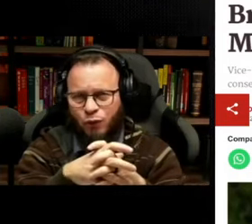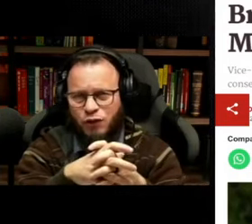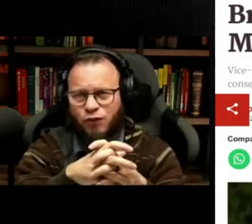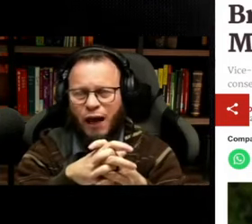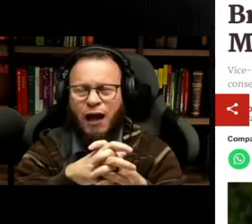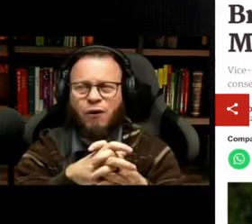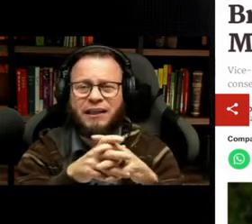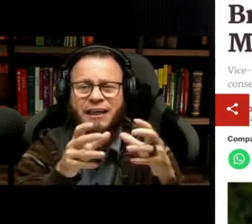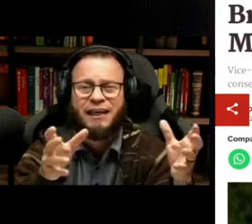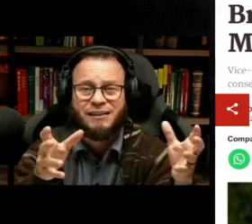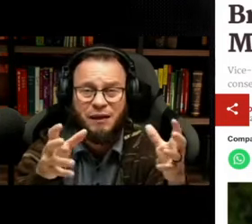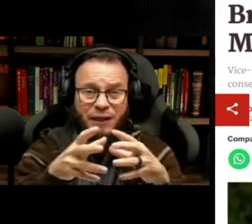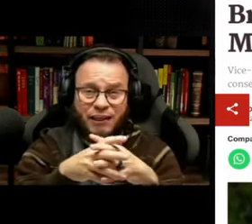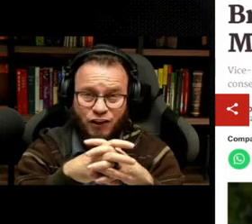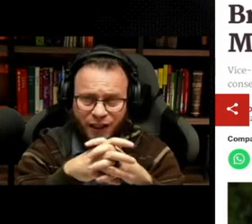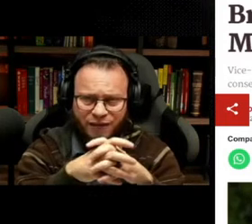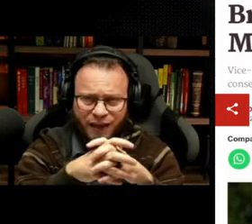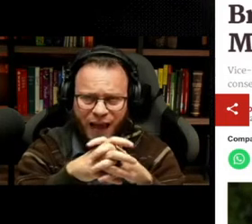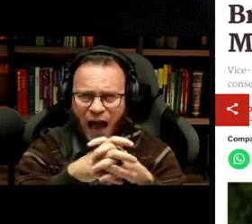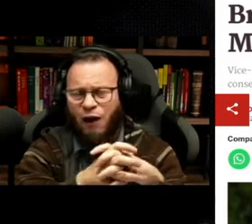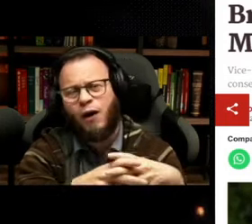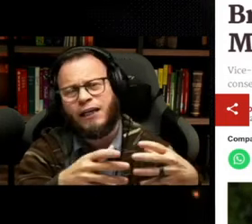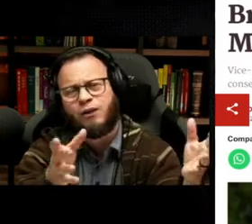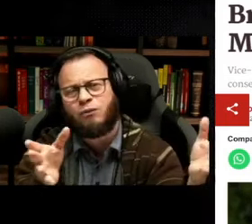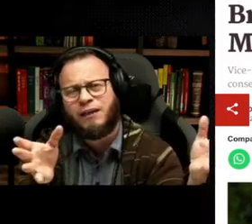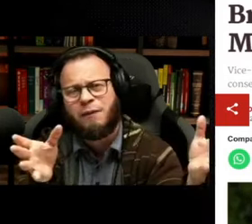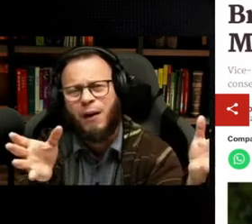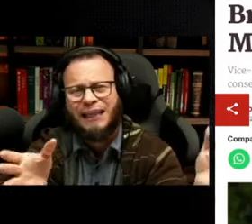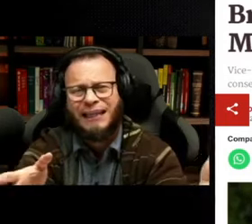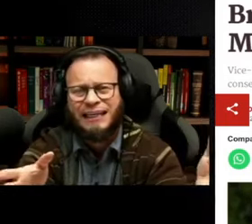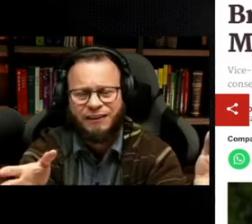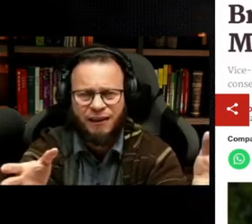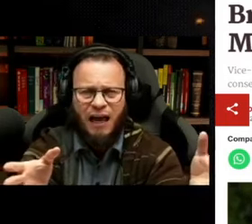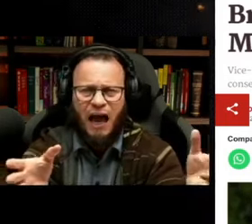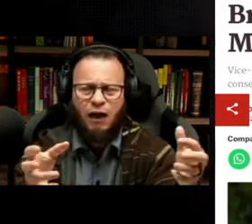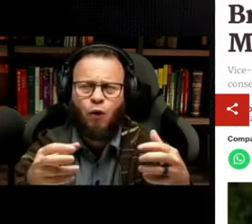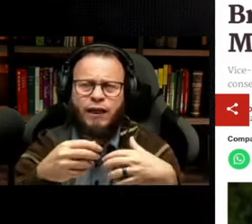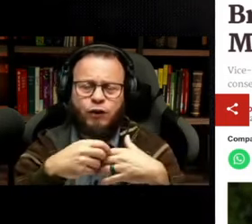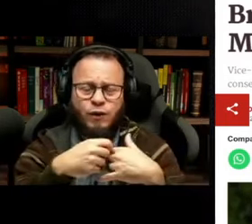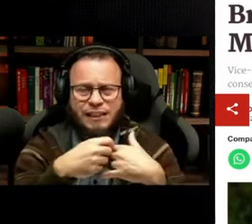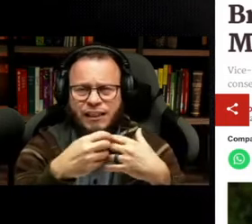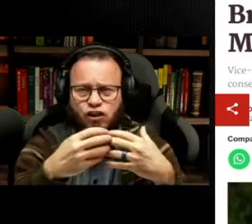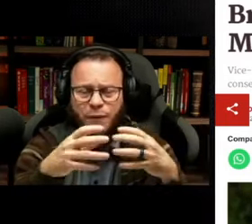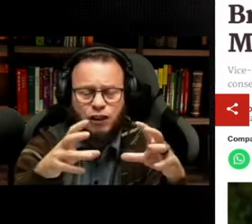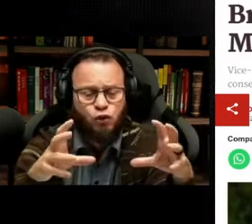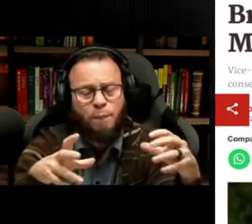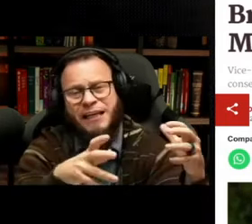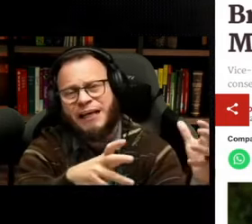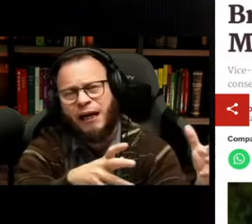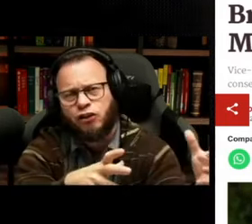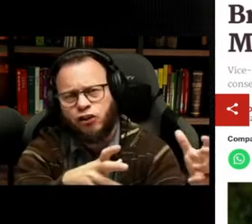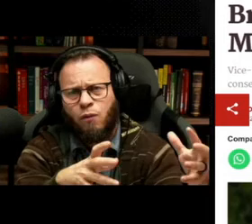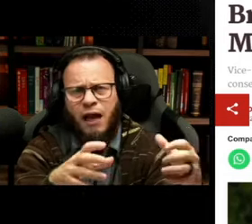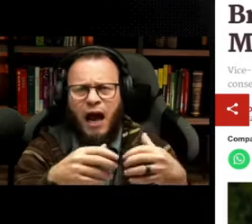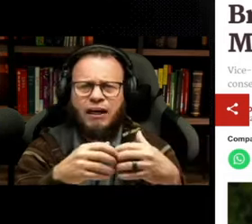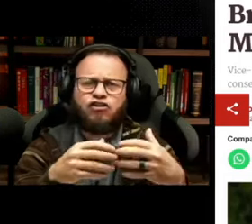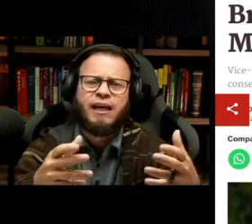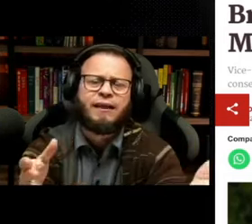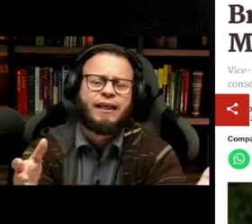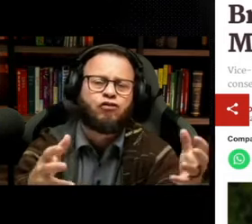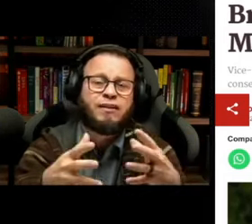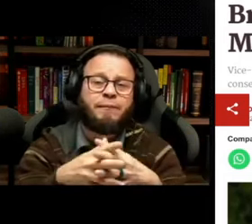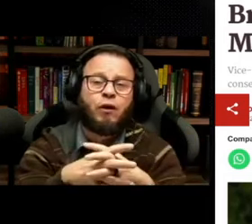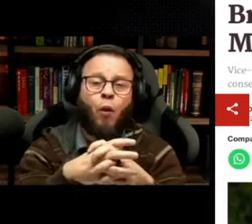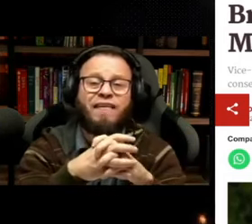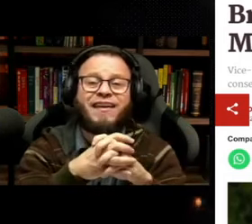saber tudo isso. Agora quem quer saber é a direita. Agora que não tem palanque, agora que não existe mais subir em caixão, a